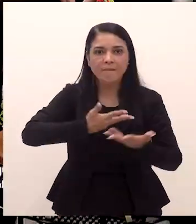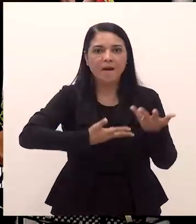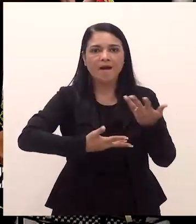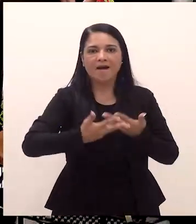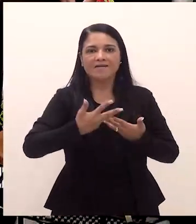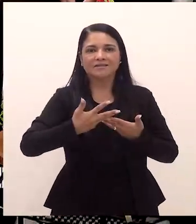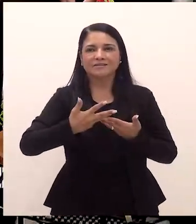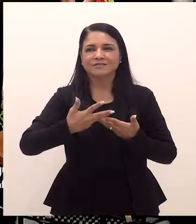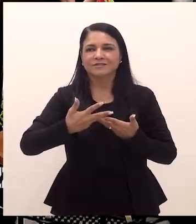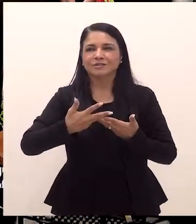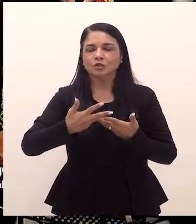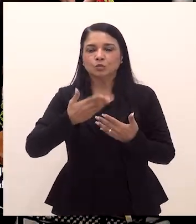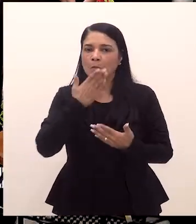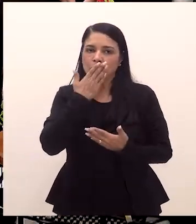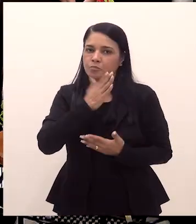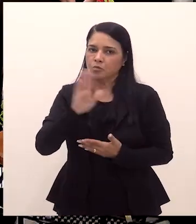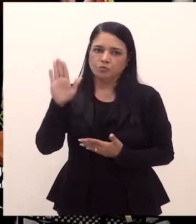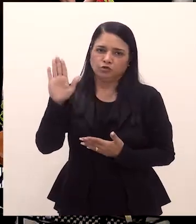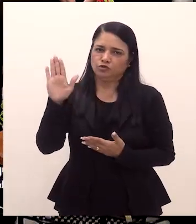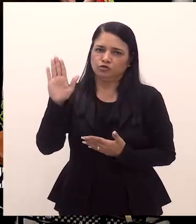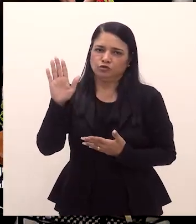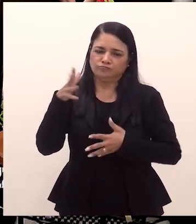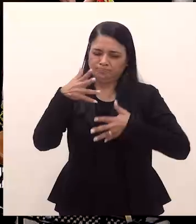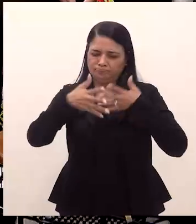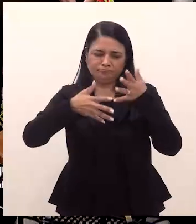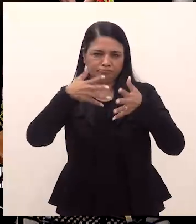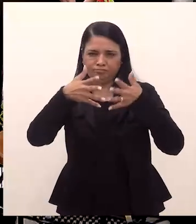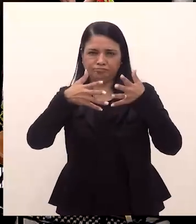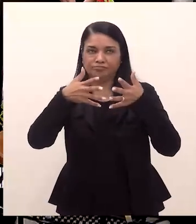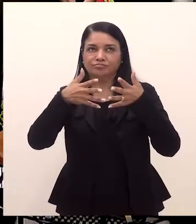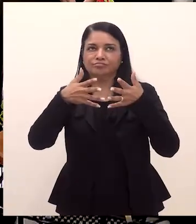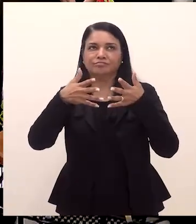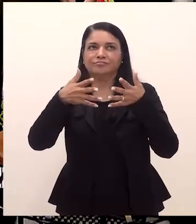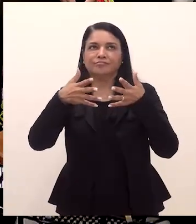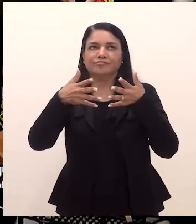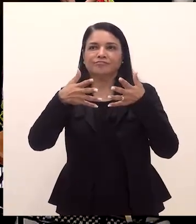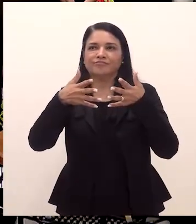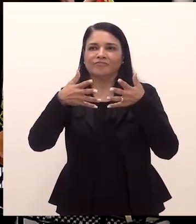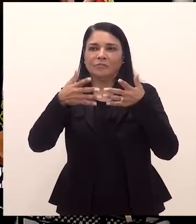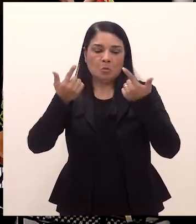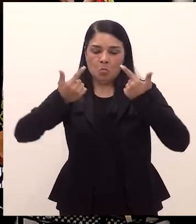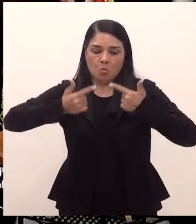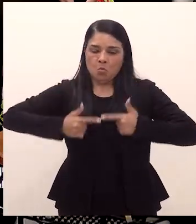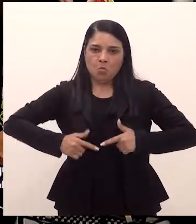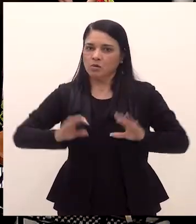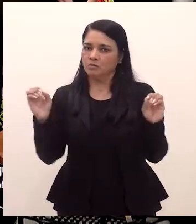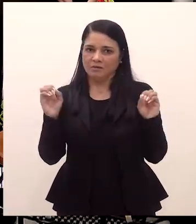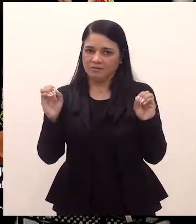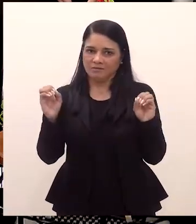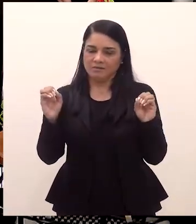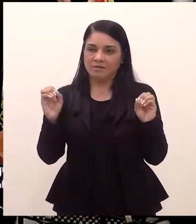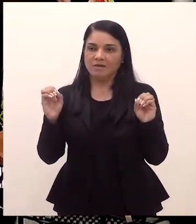veículo. Eu nunca prometi falar, sei lá, com uma